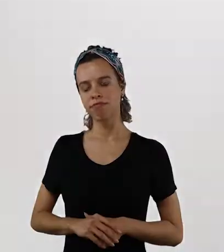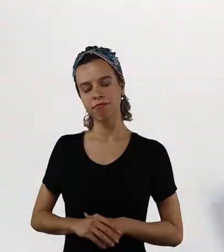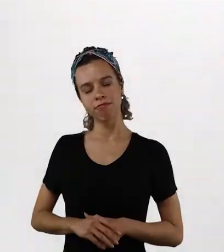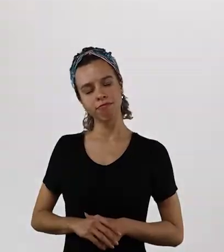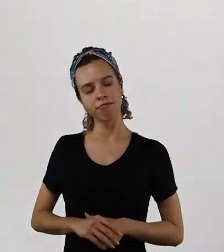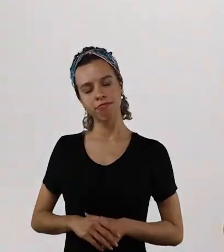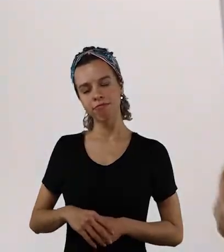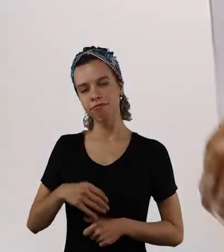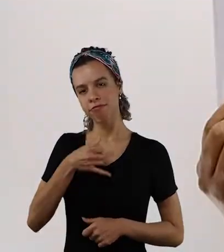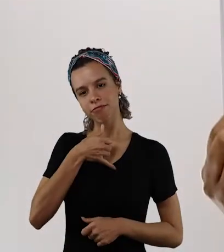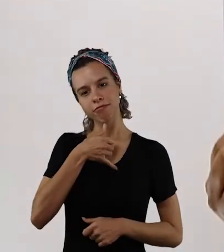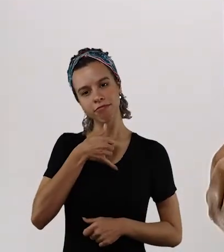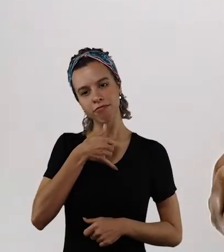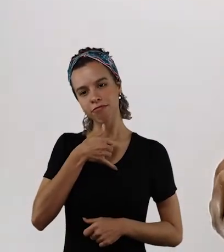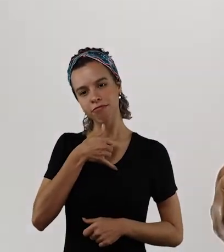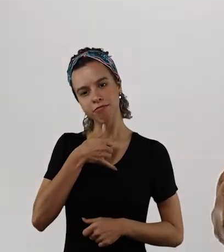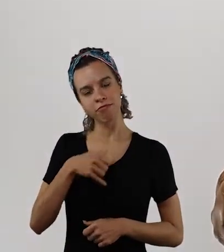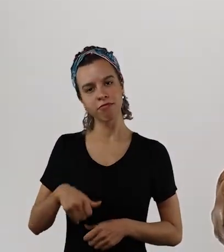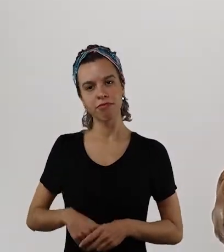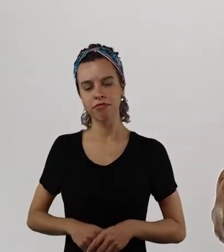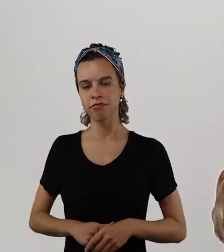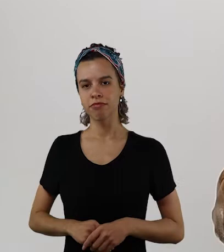Ai, ai, ai.